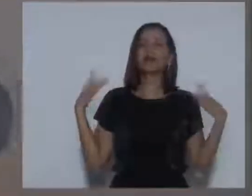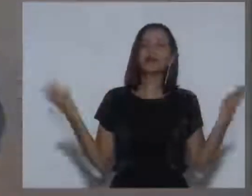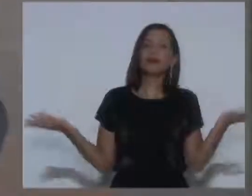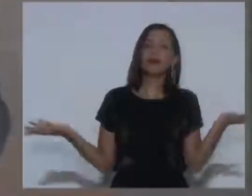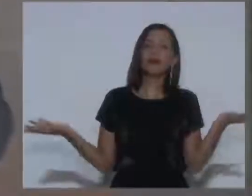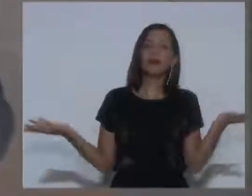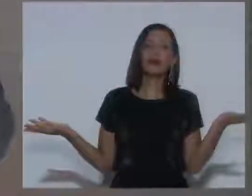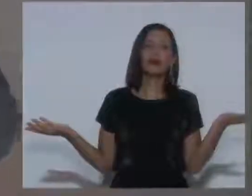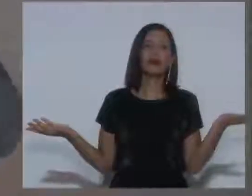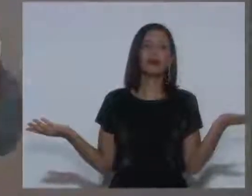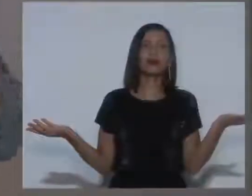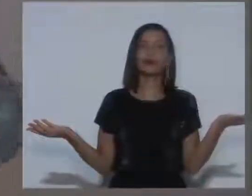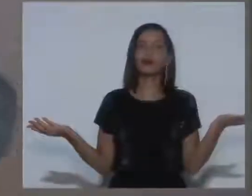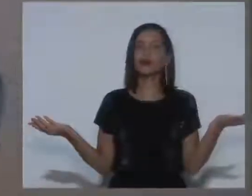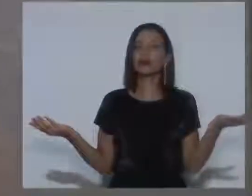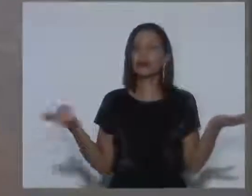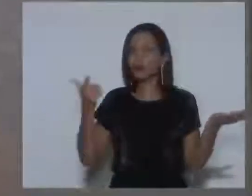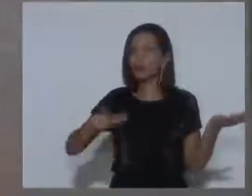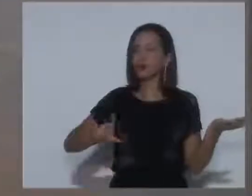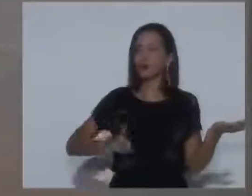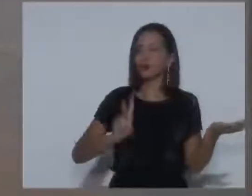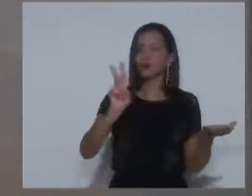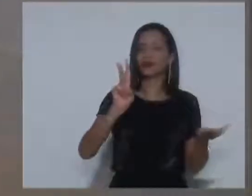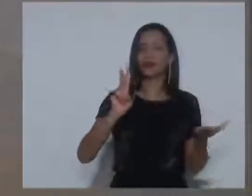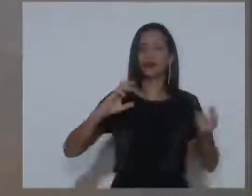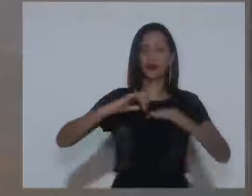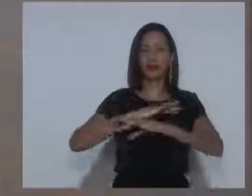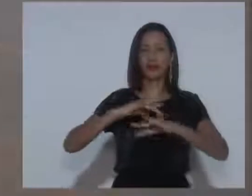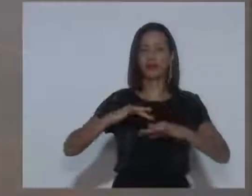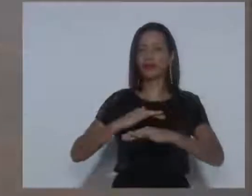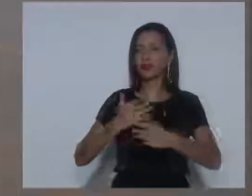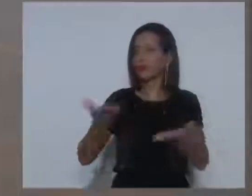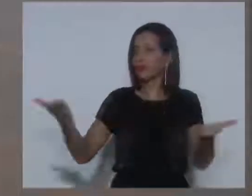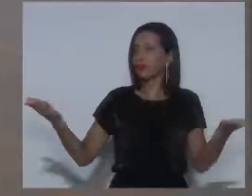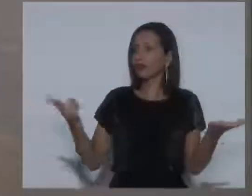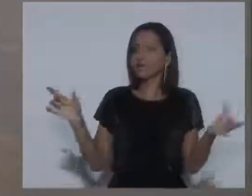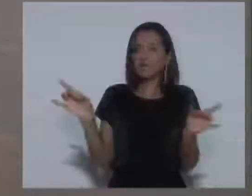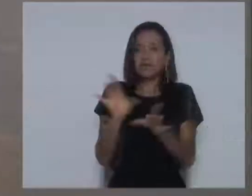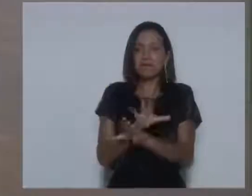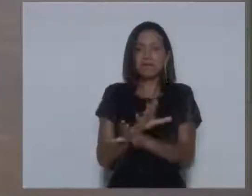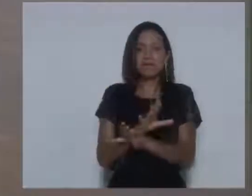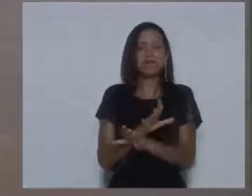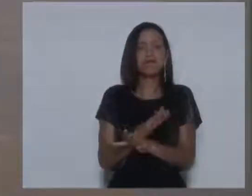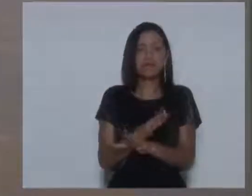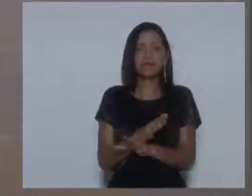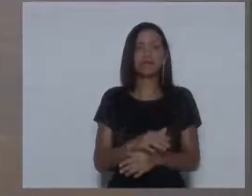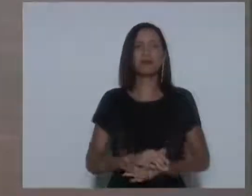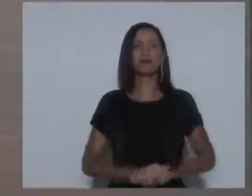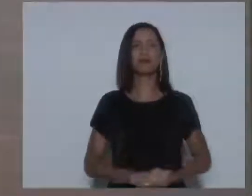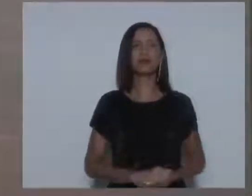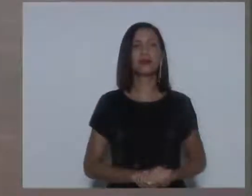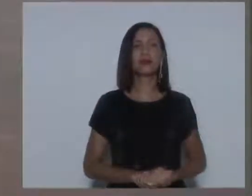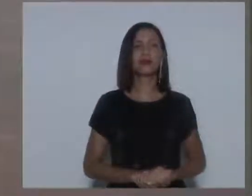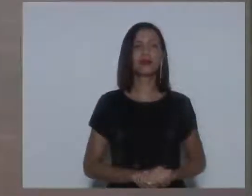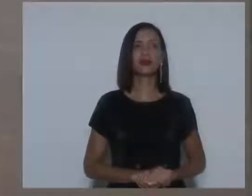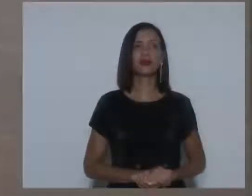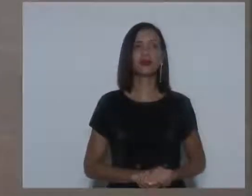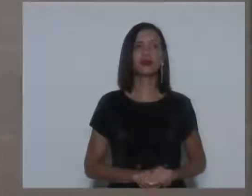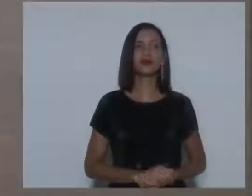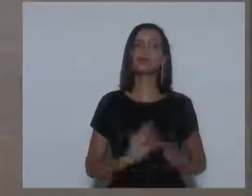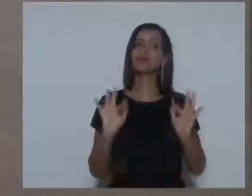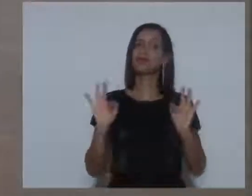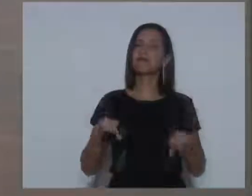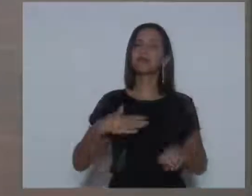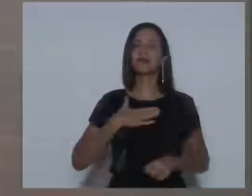é esse, né? Que volta à cidade, não estamos com as coisas todas prontas.